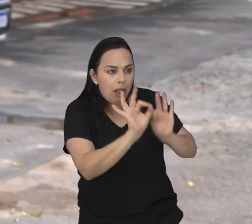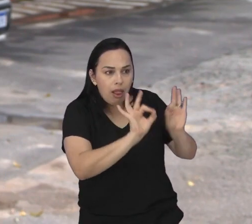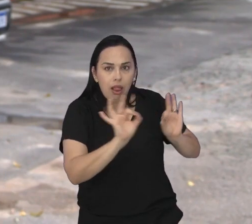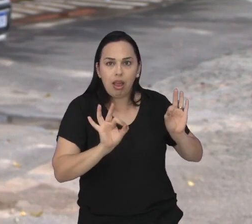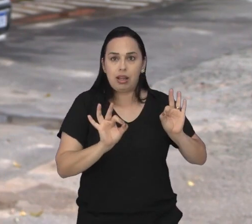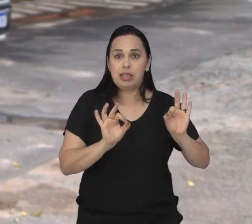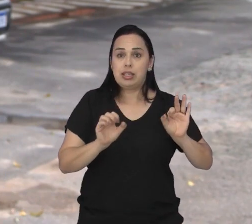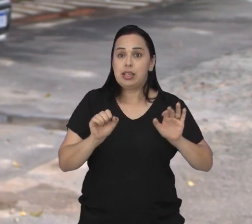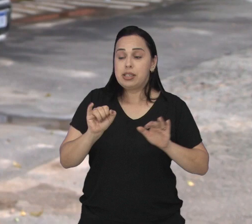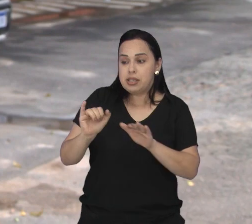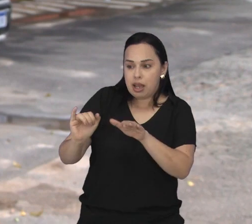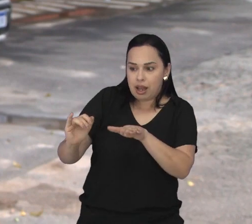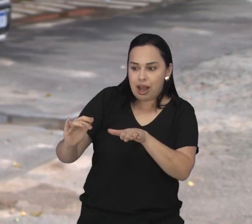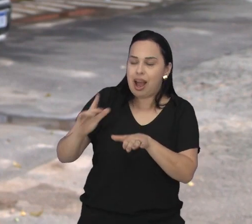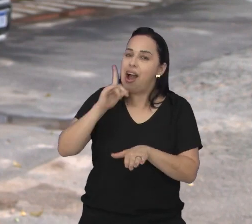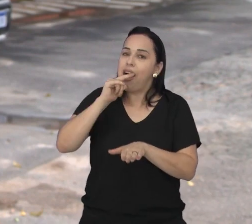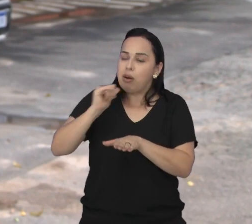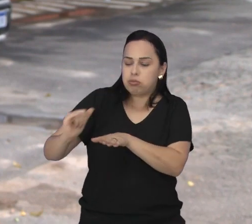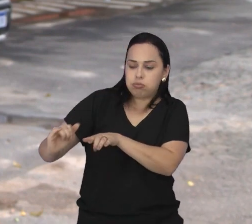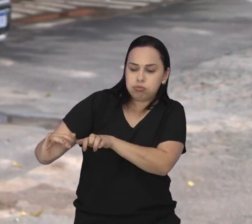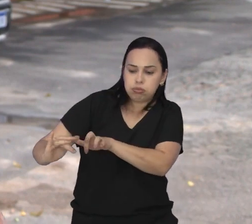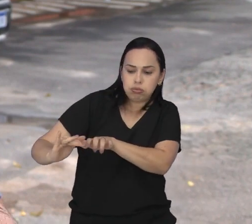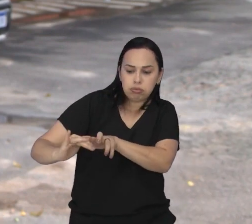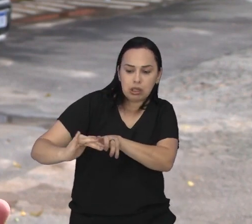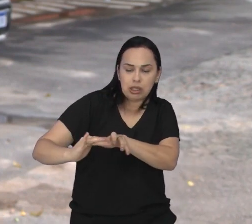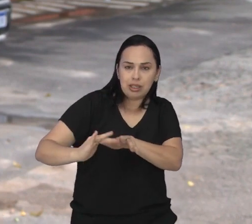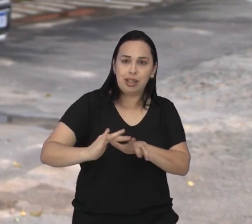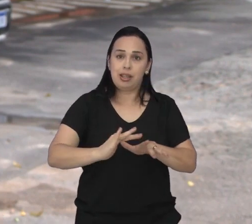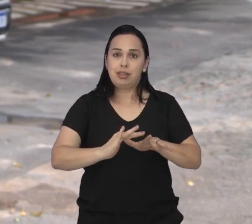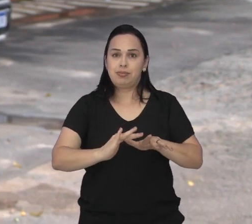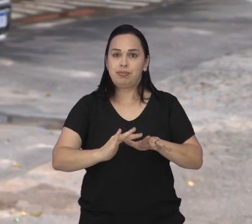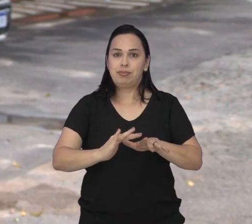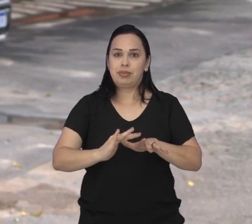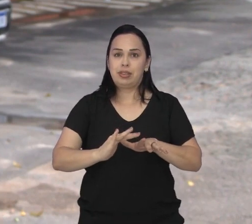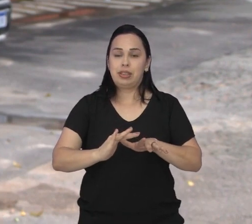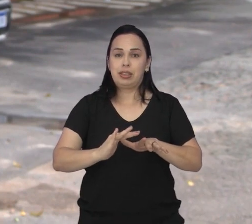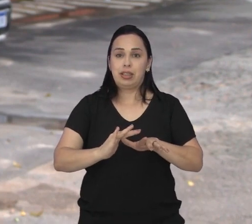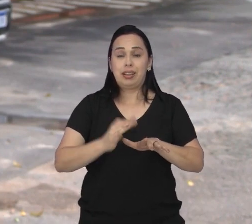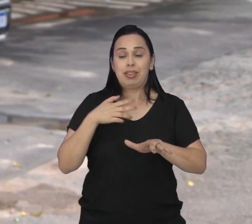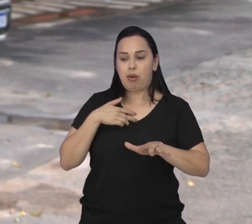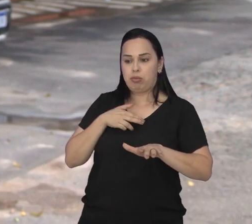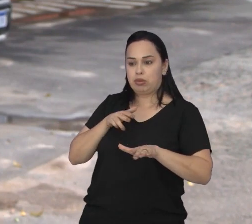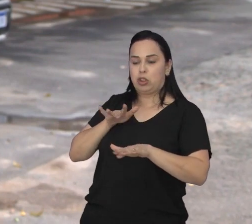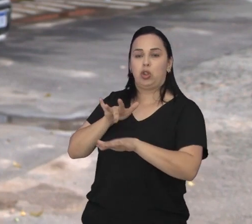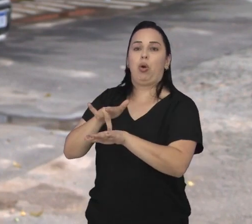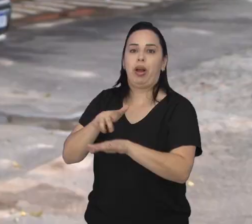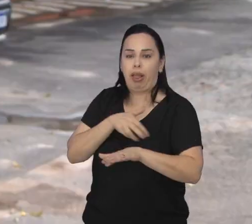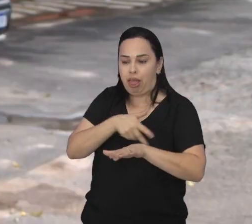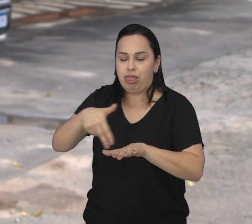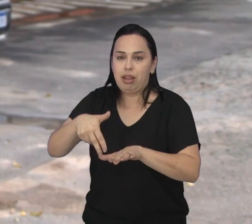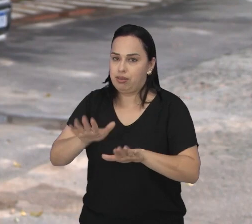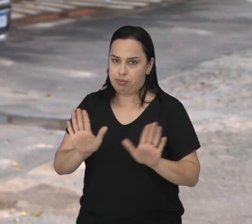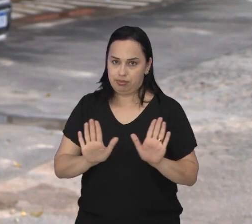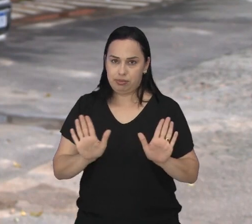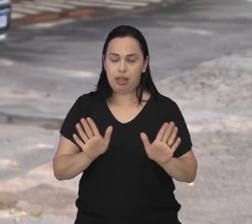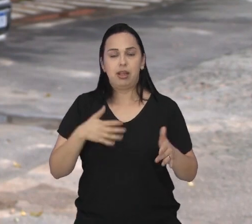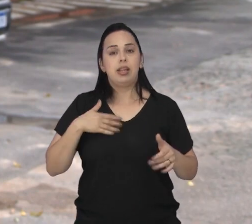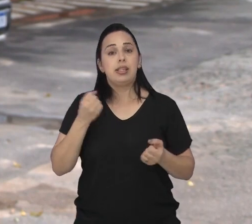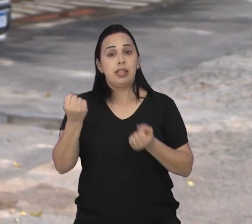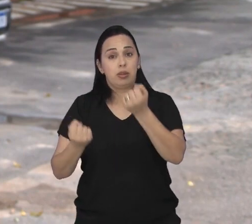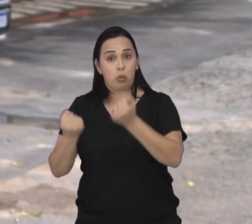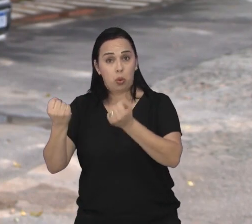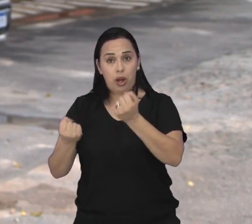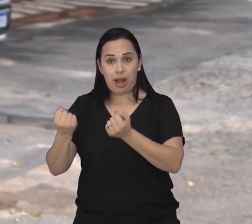momento que a água estiver chegando, que o rio subir, que transbordar, não se expor a essa água. Se estiver em trânsito,